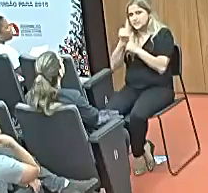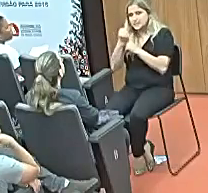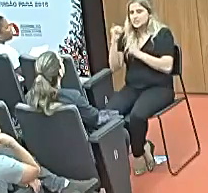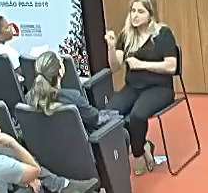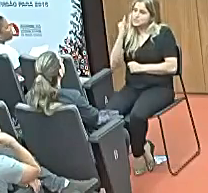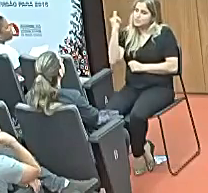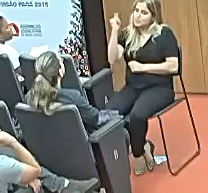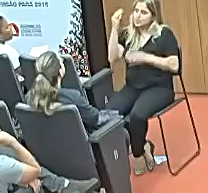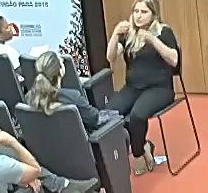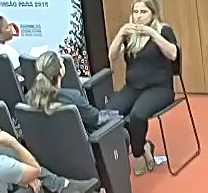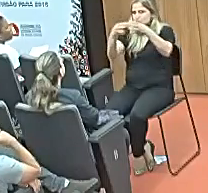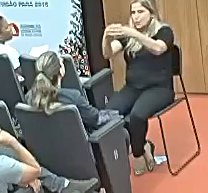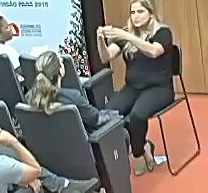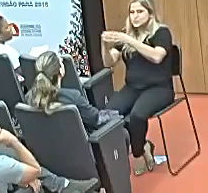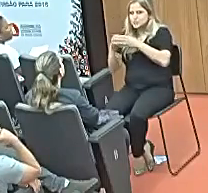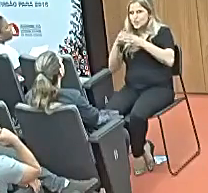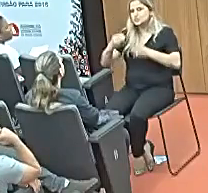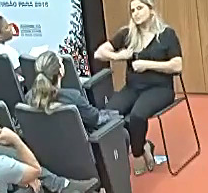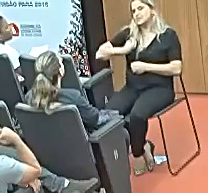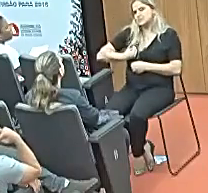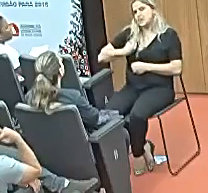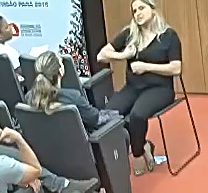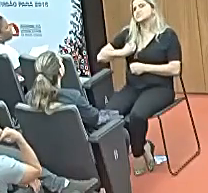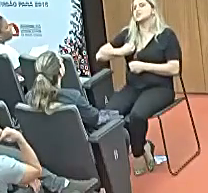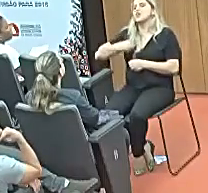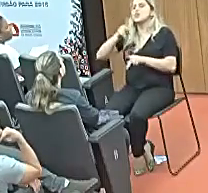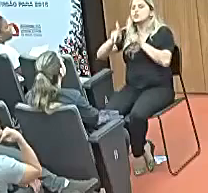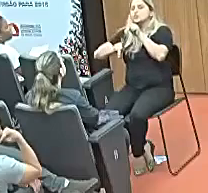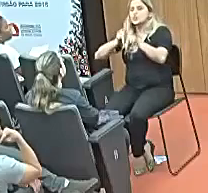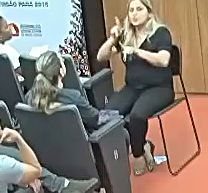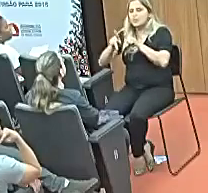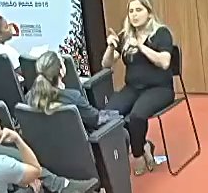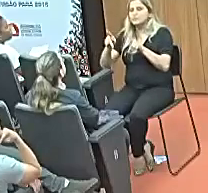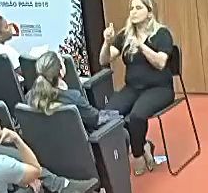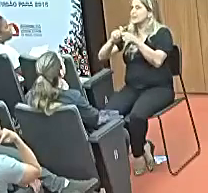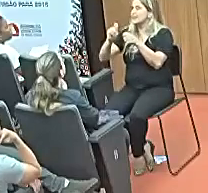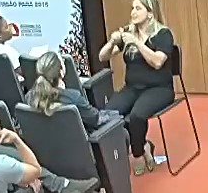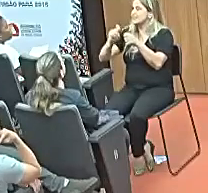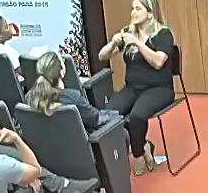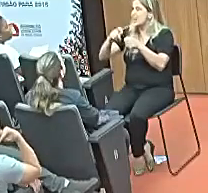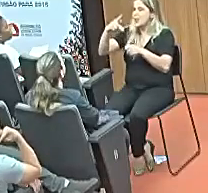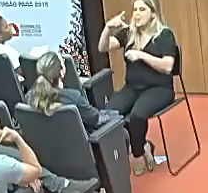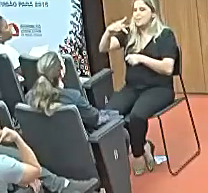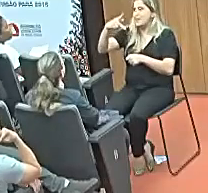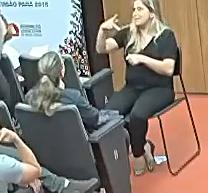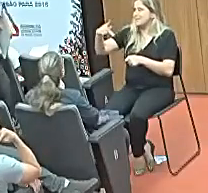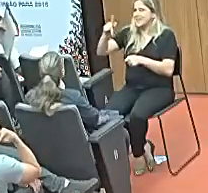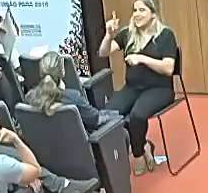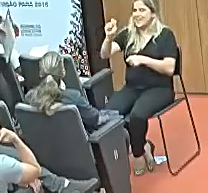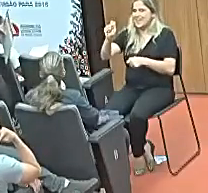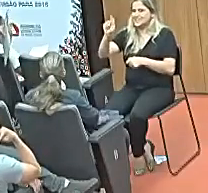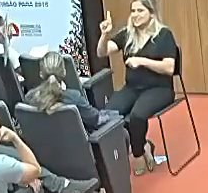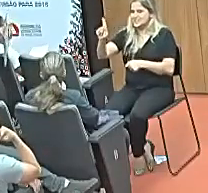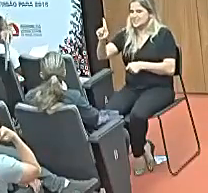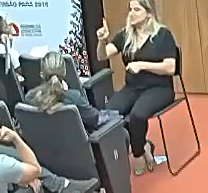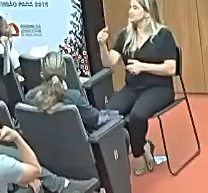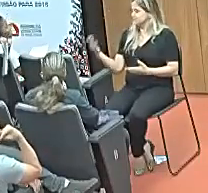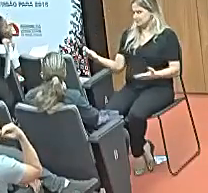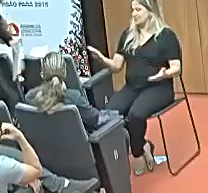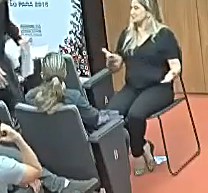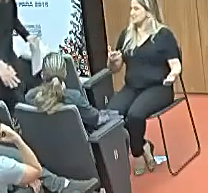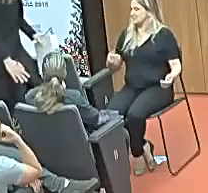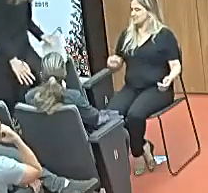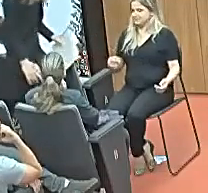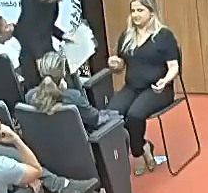participação popular é na formação do que o ppa jeito que a execução orçamentária quando disse o governador deveria